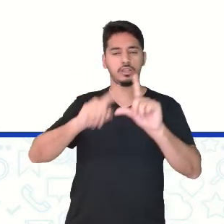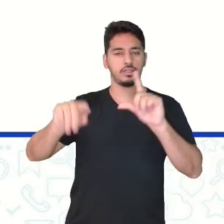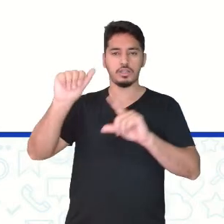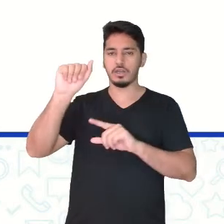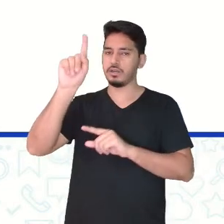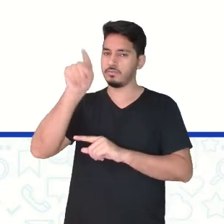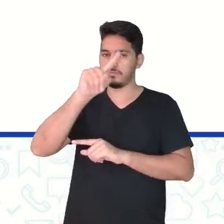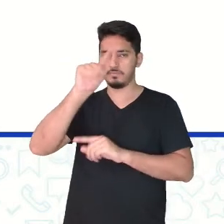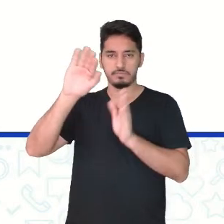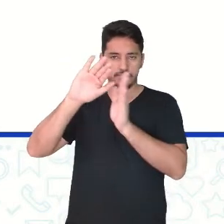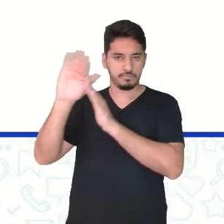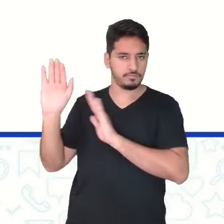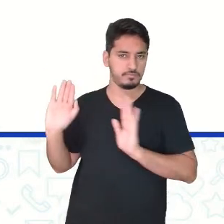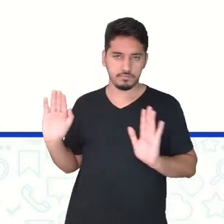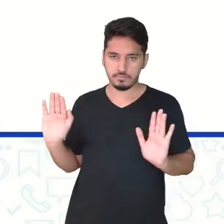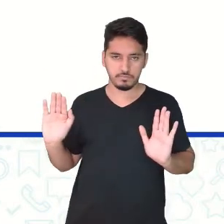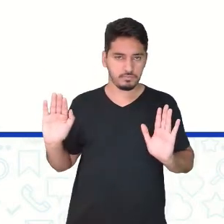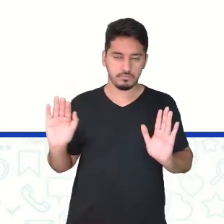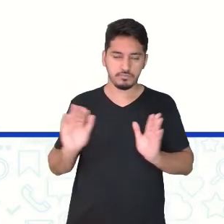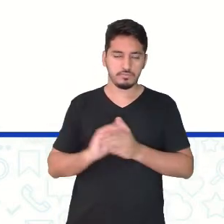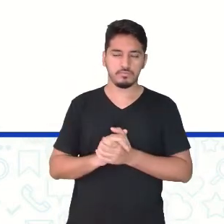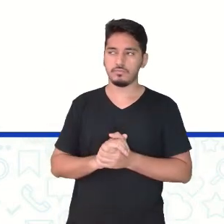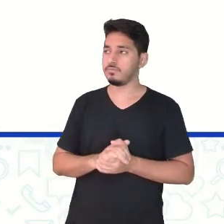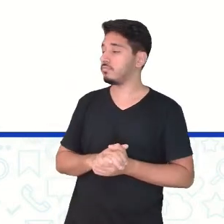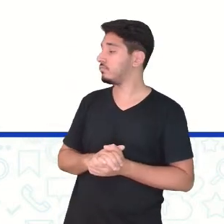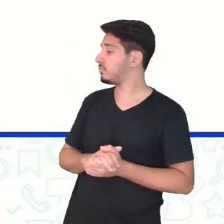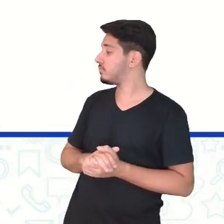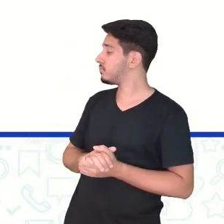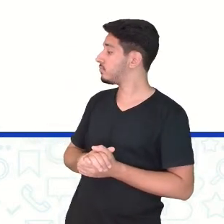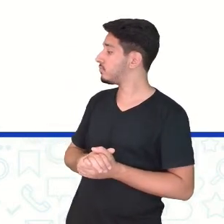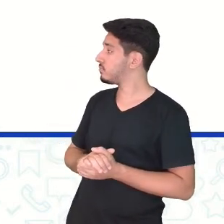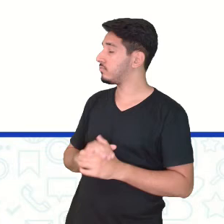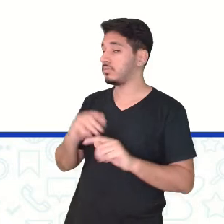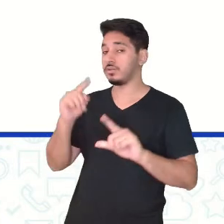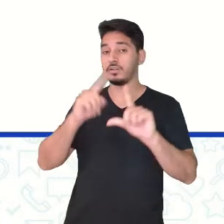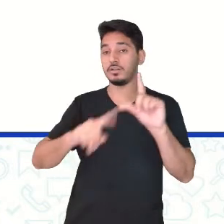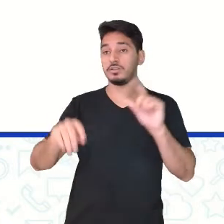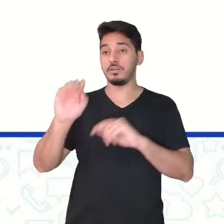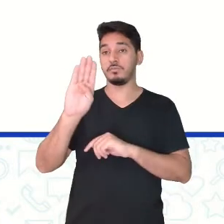é. Letra A está fora. Não é a letra A. A letra B.